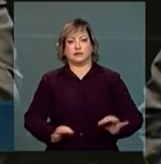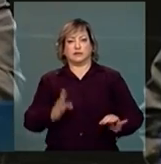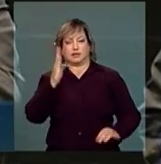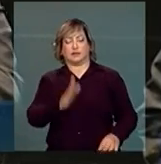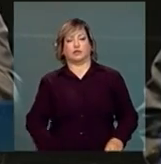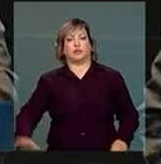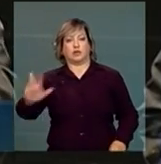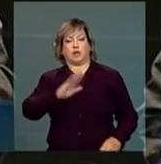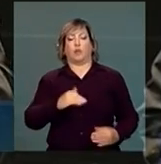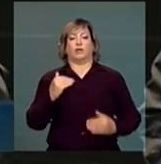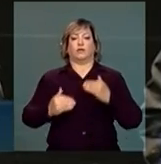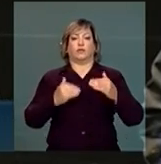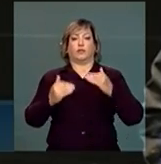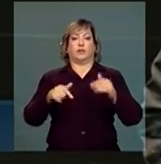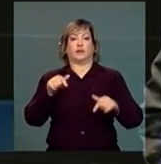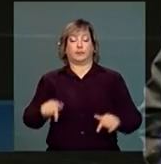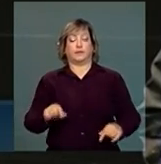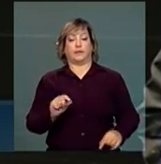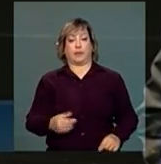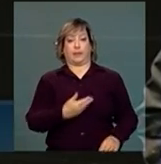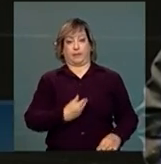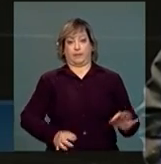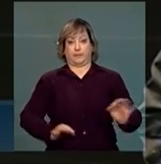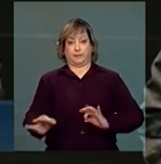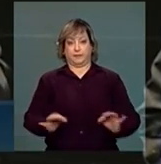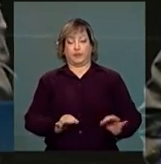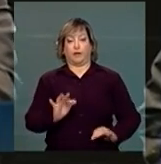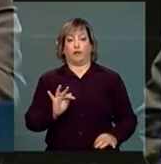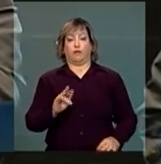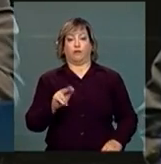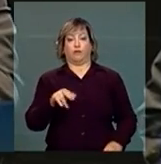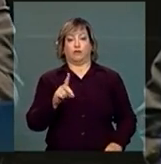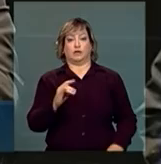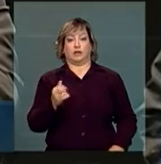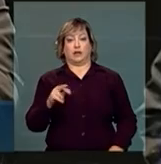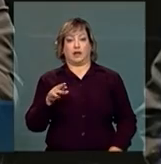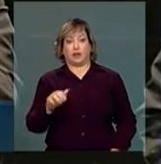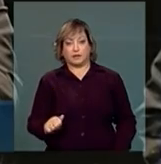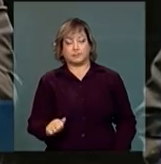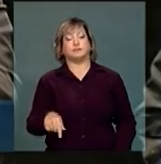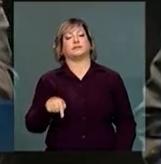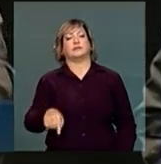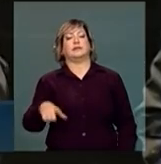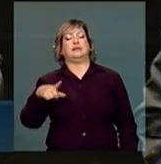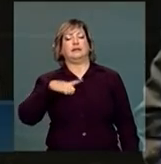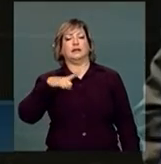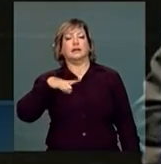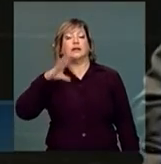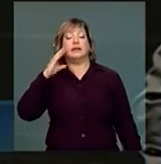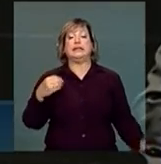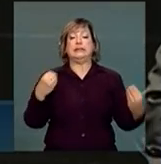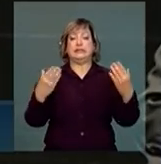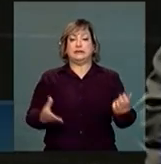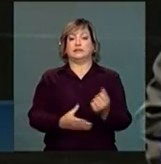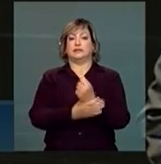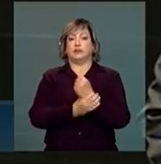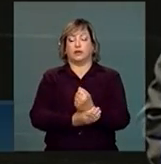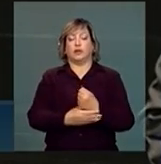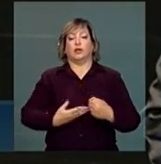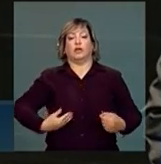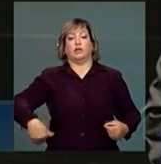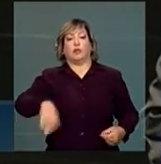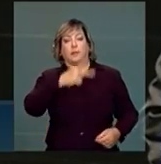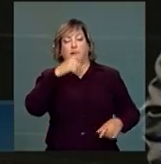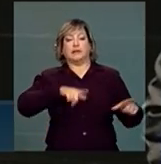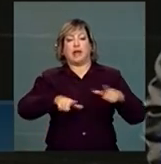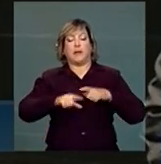Esse conceito de governança fundiária ele tem, sobretudo, o objetivo de dar segurança para os nossos